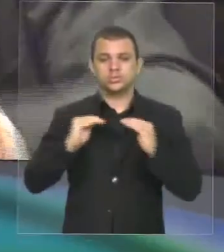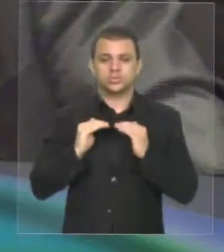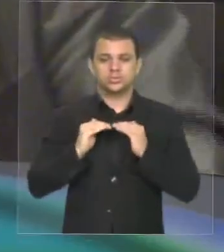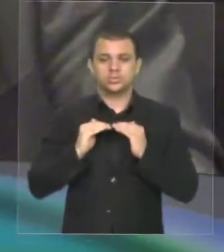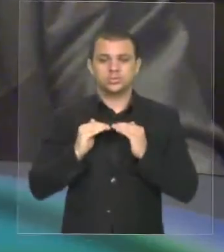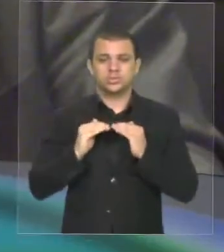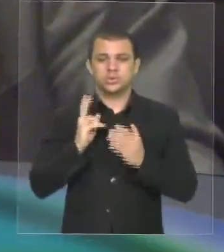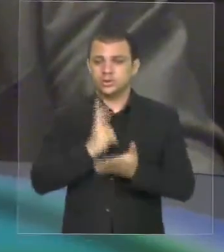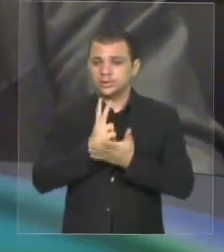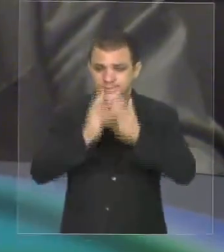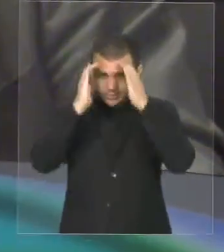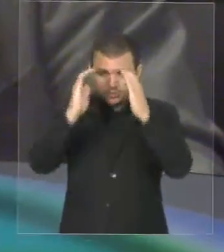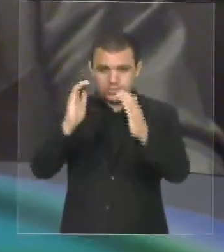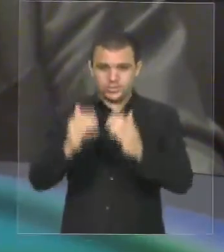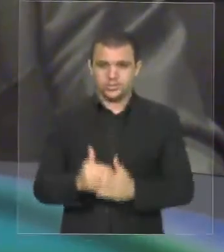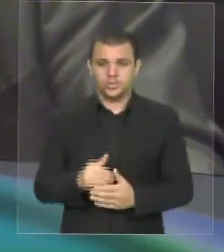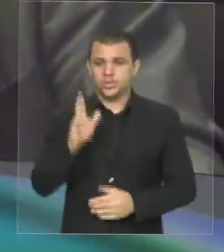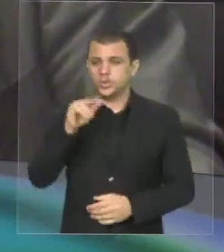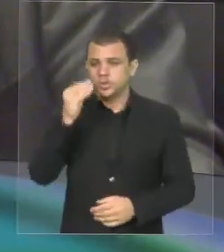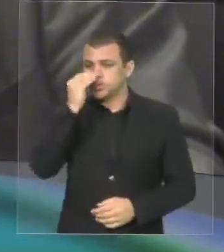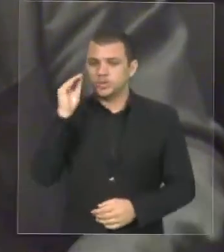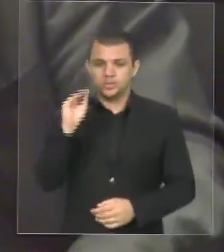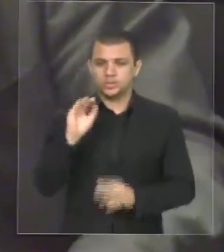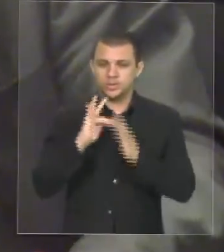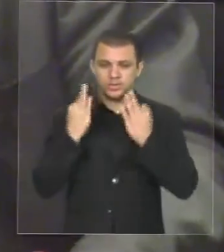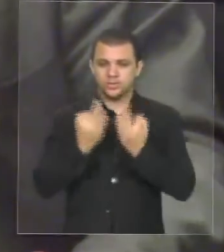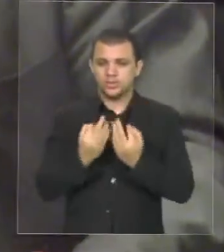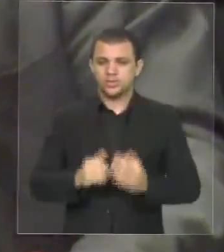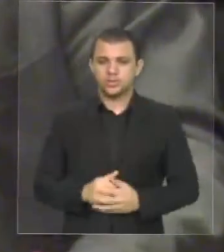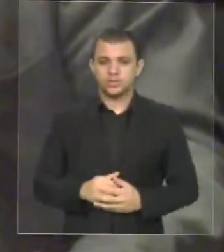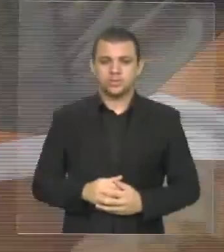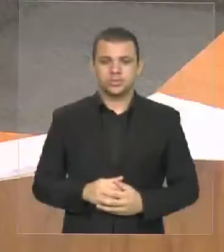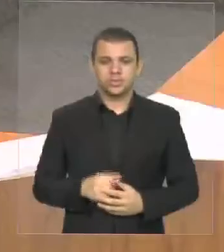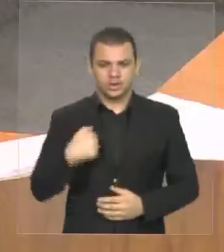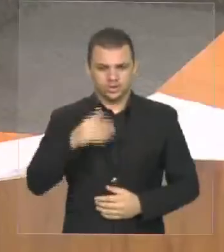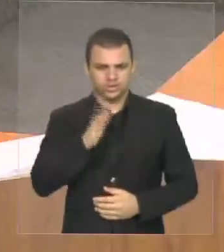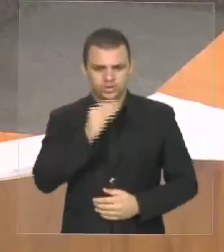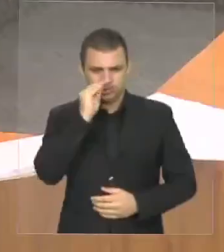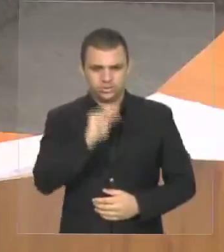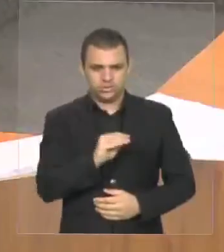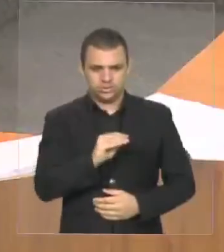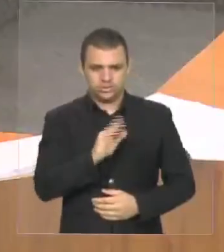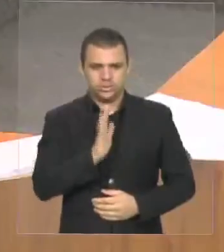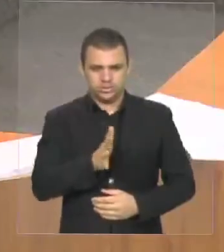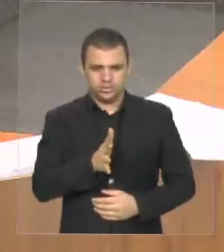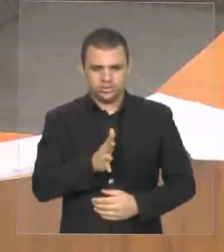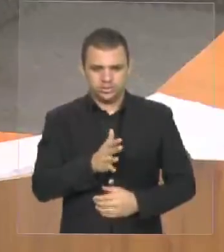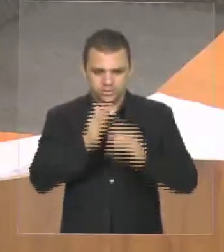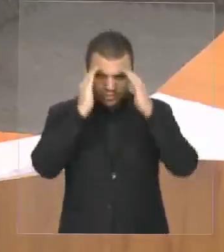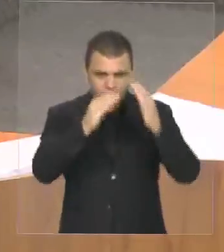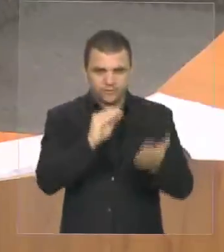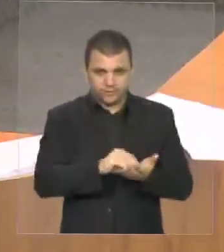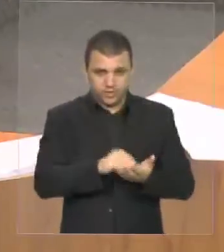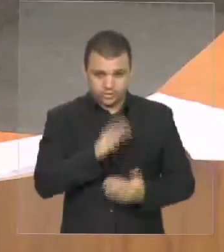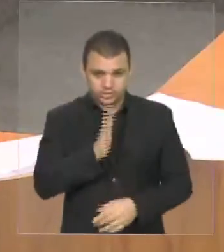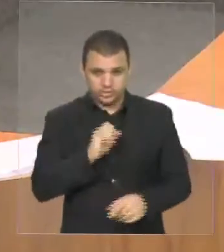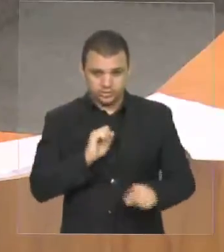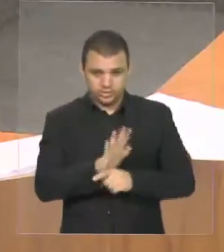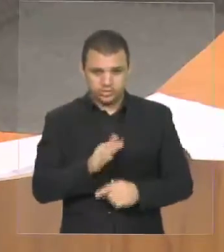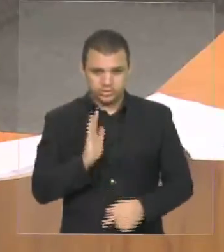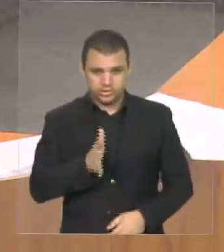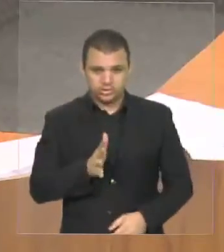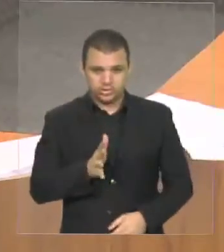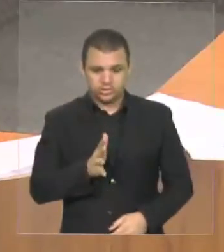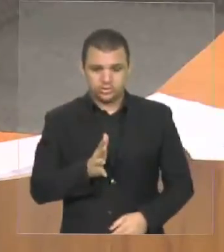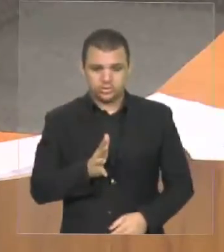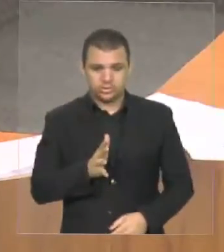lhe respeitei. E não desrespeito sua família, não. Uma vez eu já desrespeitei, deputado Rogério? Não, estou só perguntando se alguma vez eu lhe